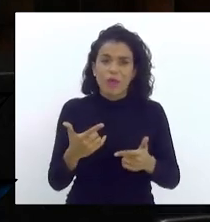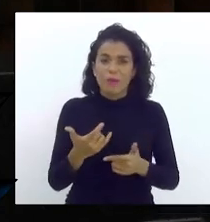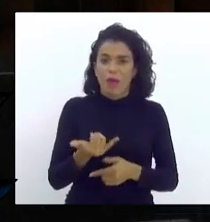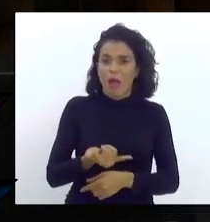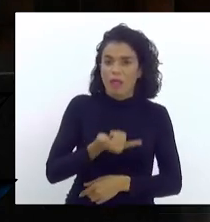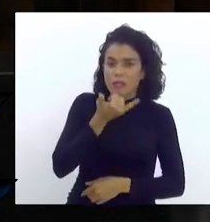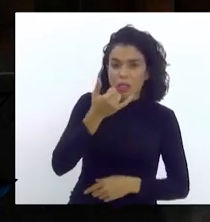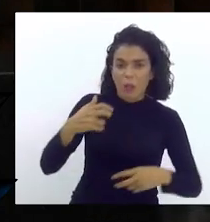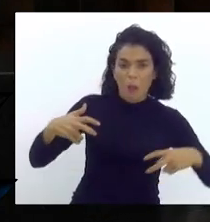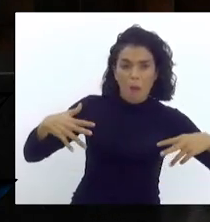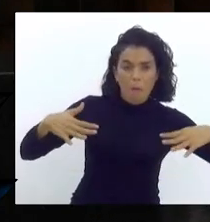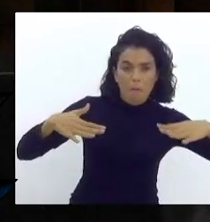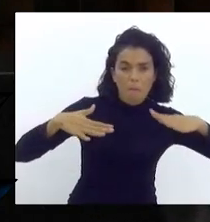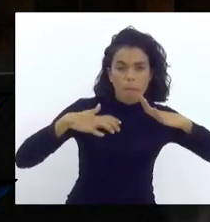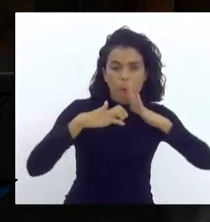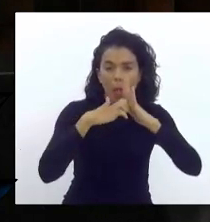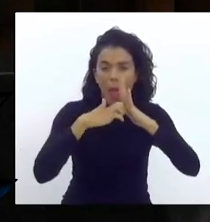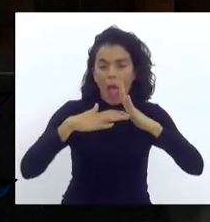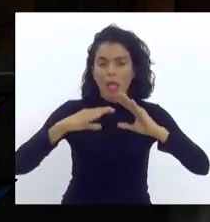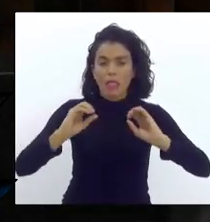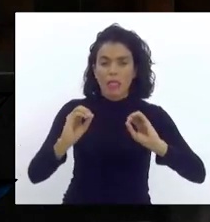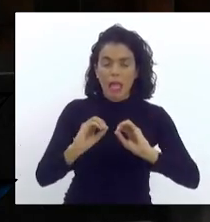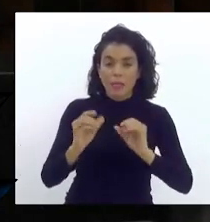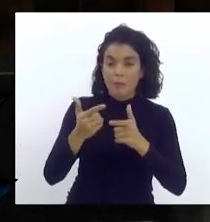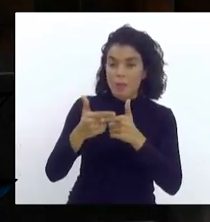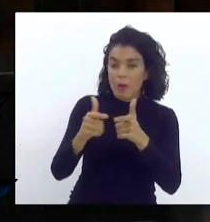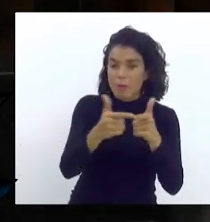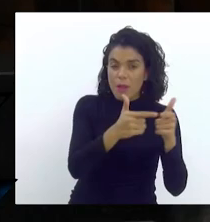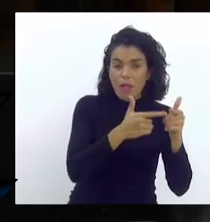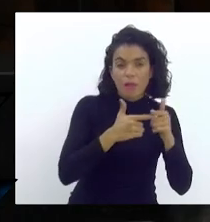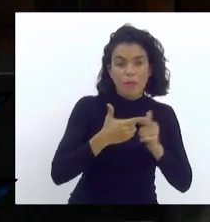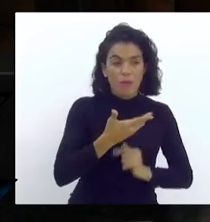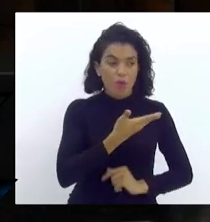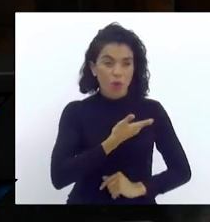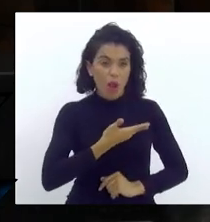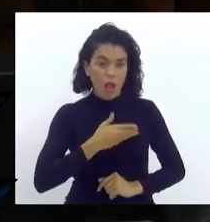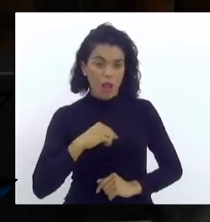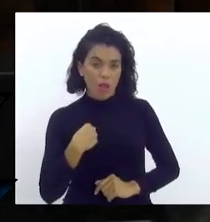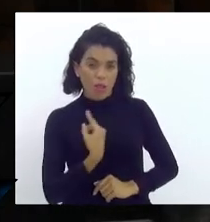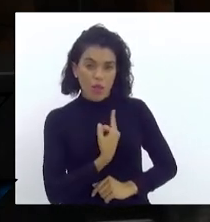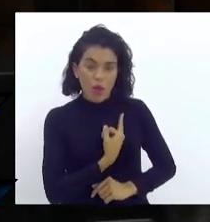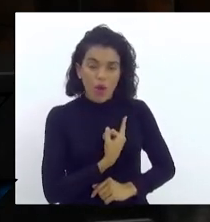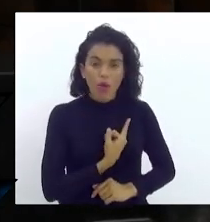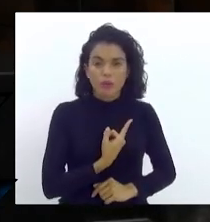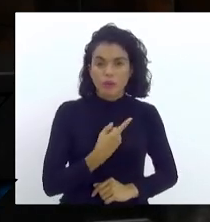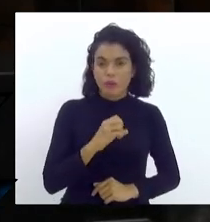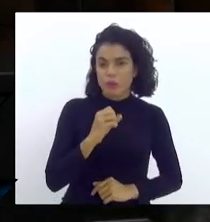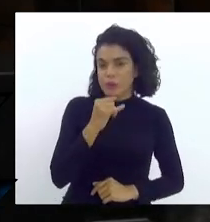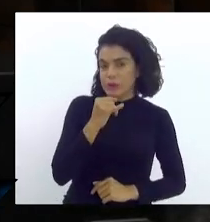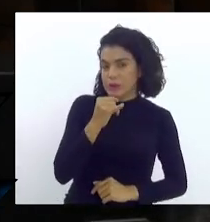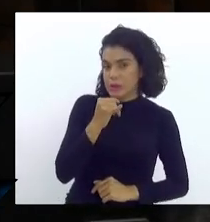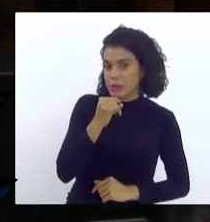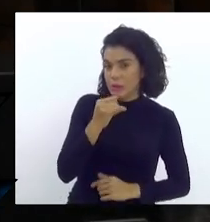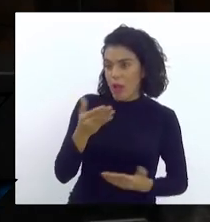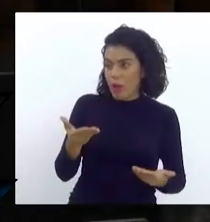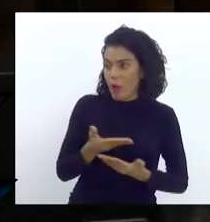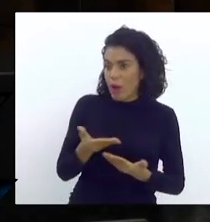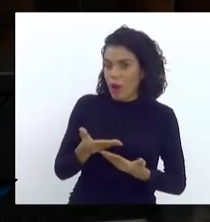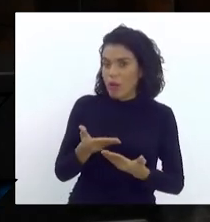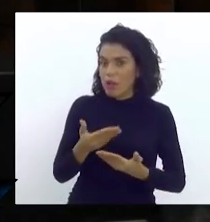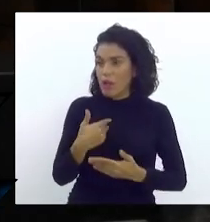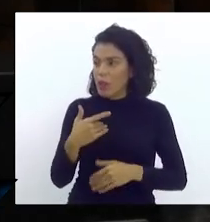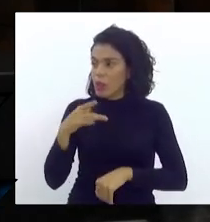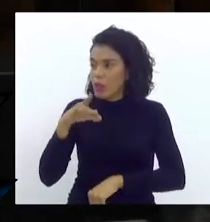acidente, não tivemos nenhum problema com colegas nossos, que por acaso poderíamos chegar agora,